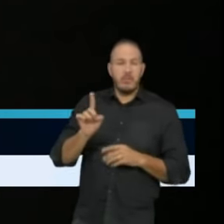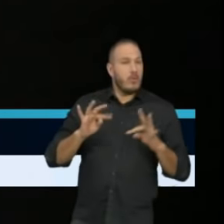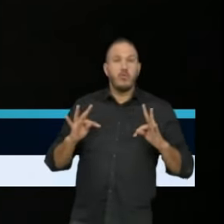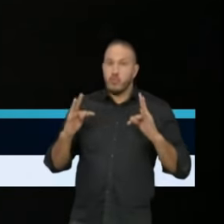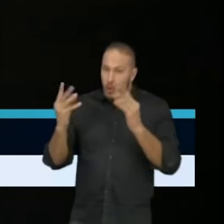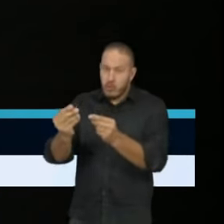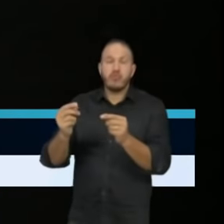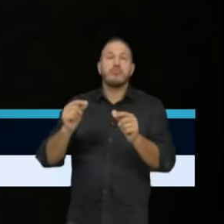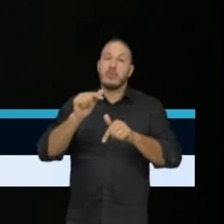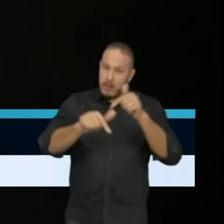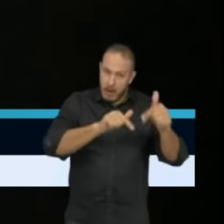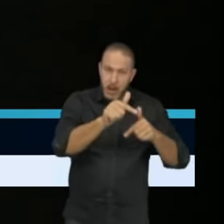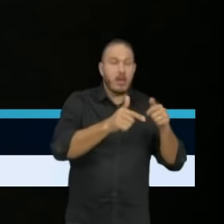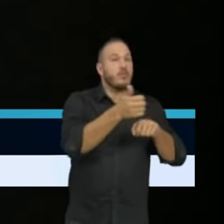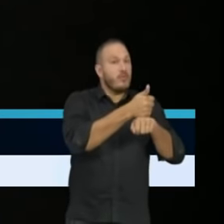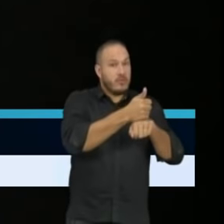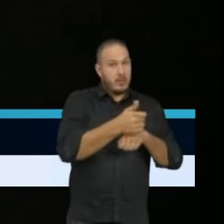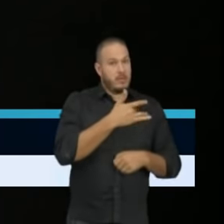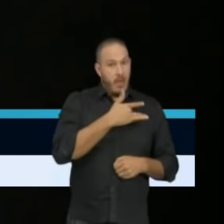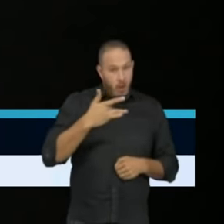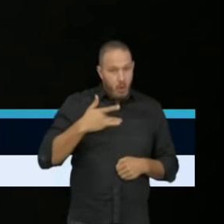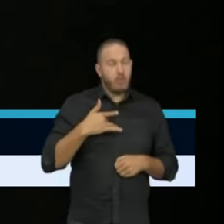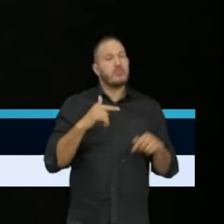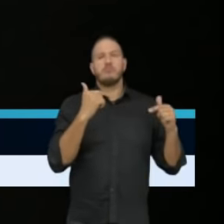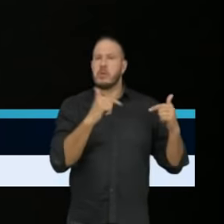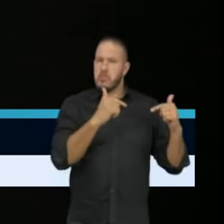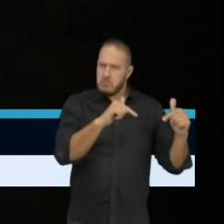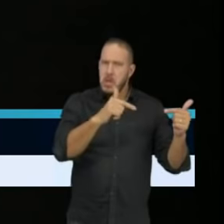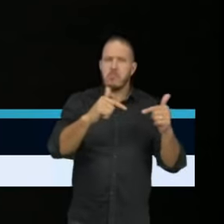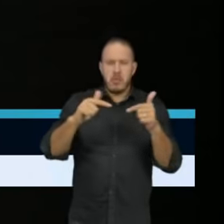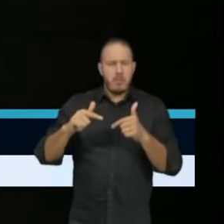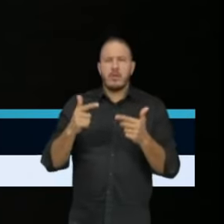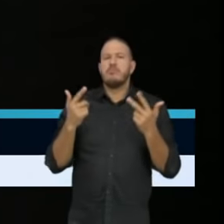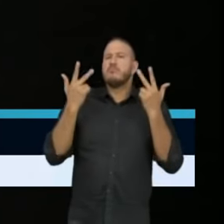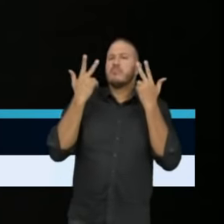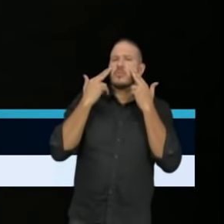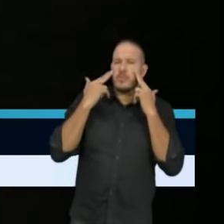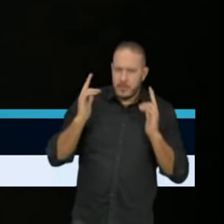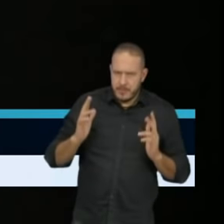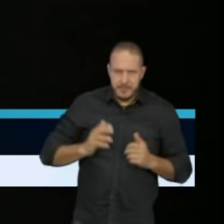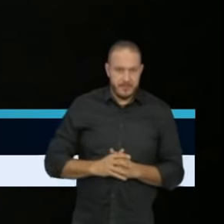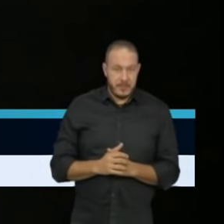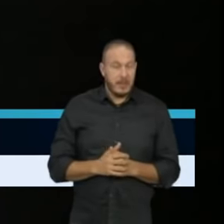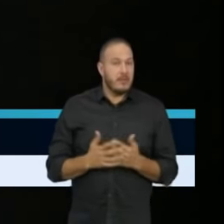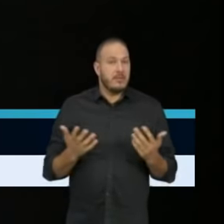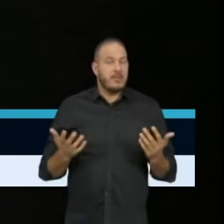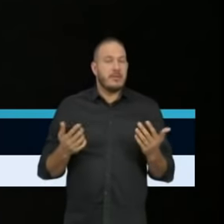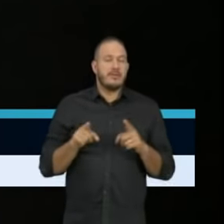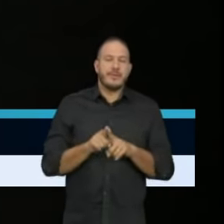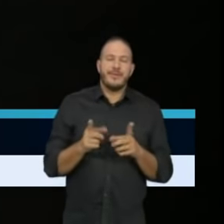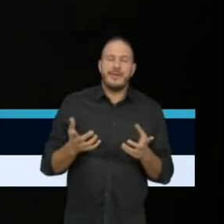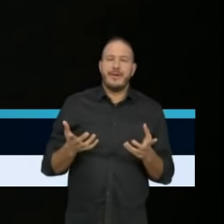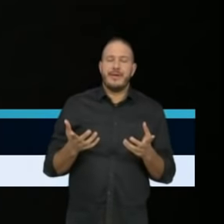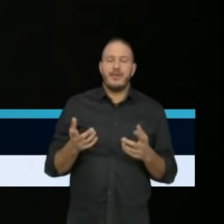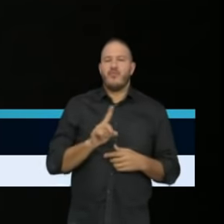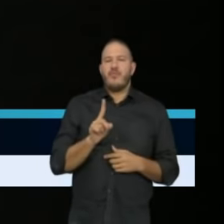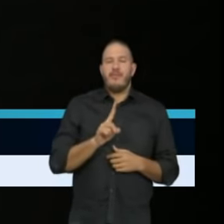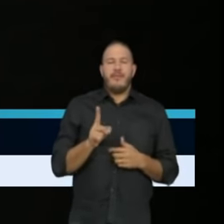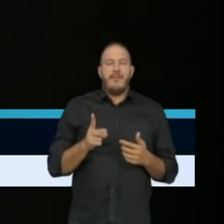estão trabalhando, todos eles estão exercendo as suas funções normalmente. Então, não é